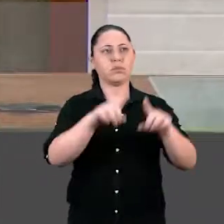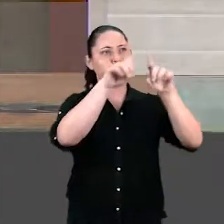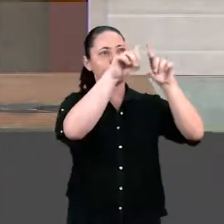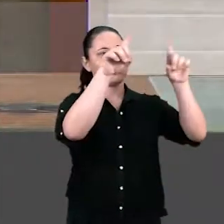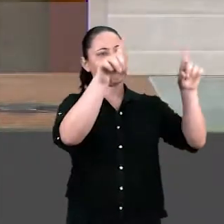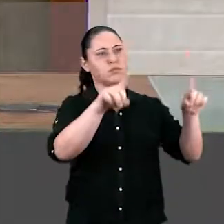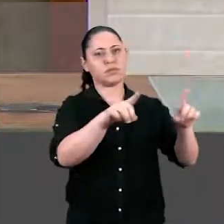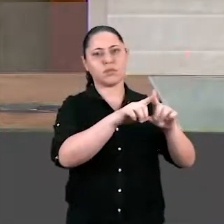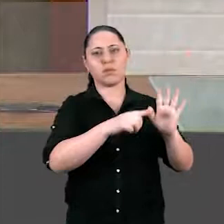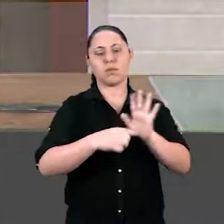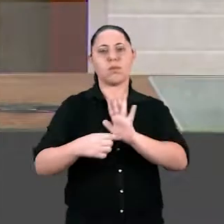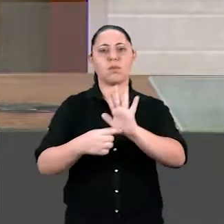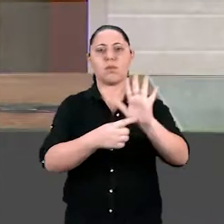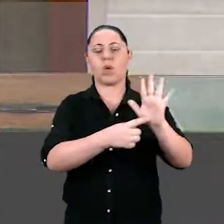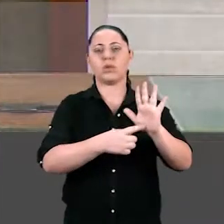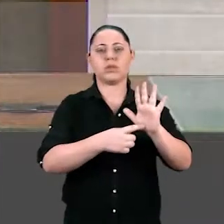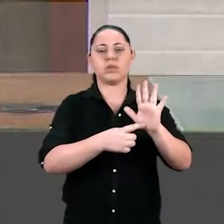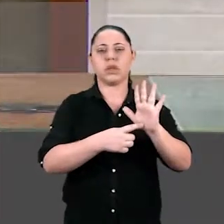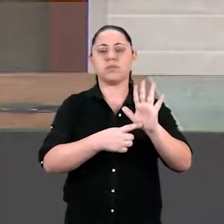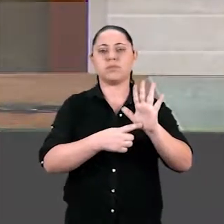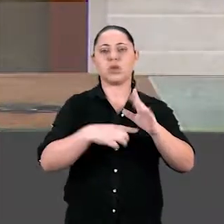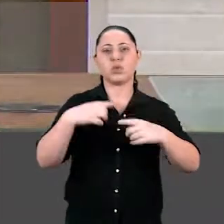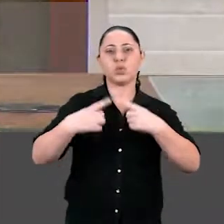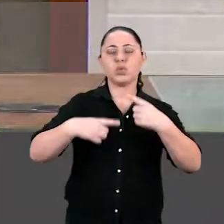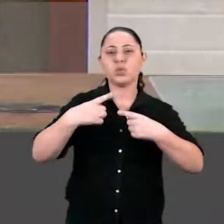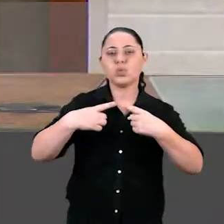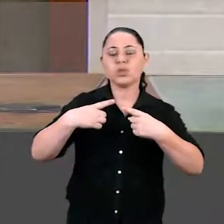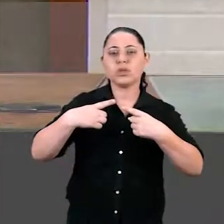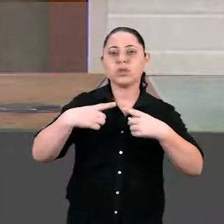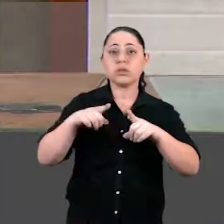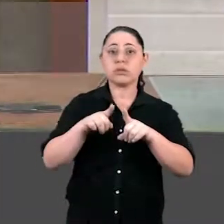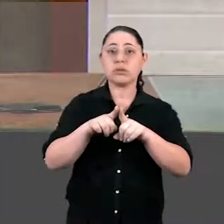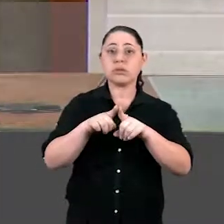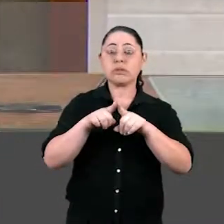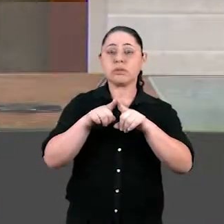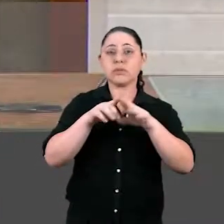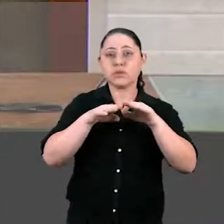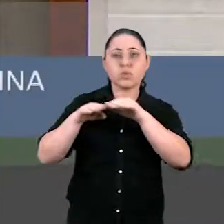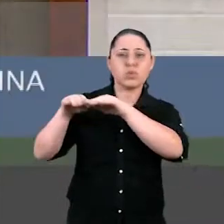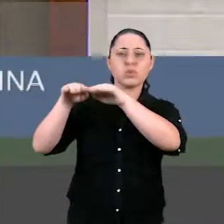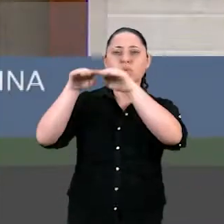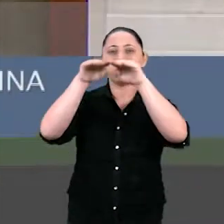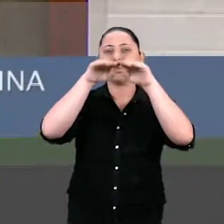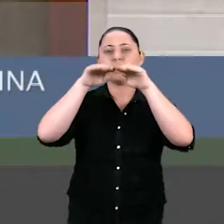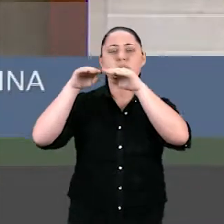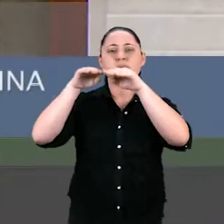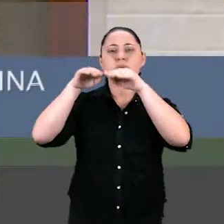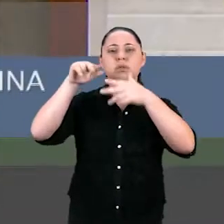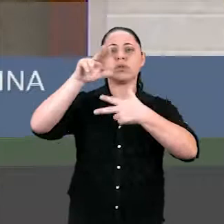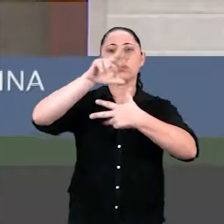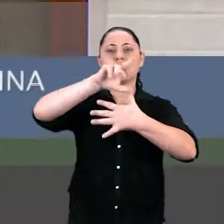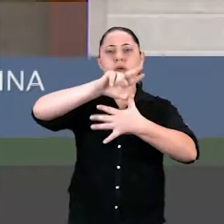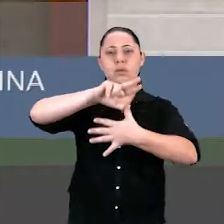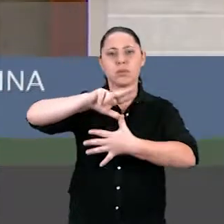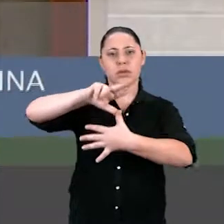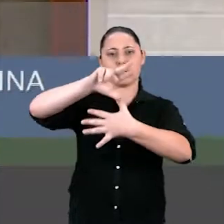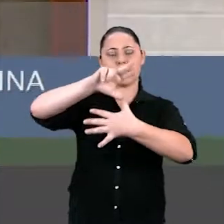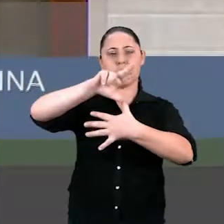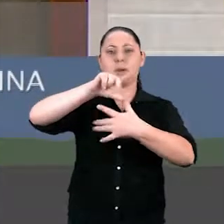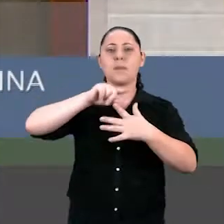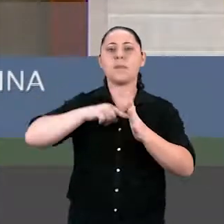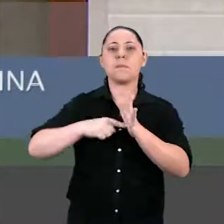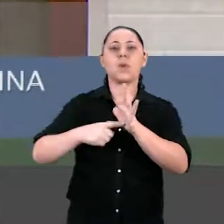é sobre a democracia na América Latina, impasses e perspectivas. E esse painel também diz